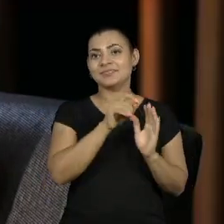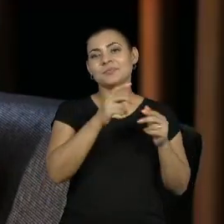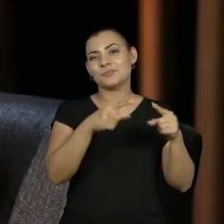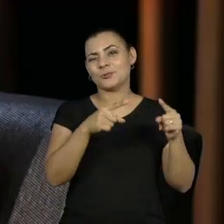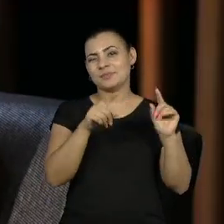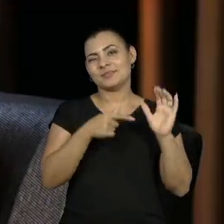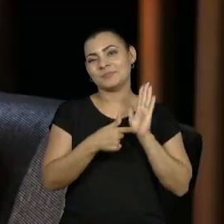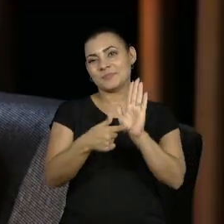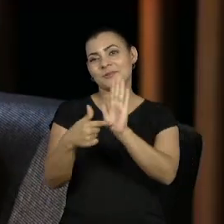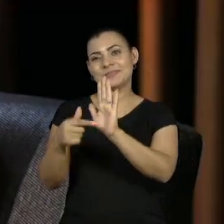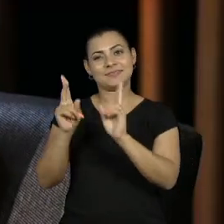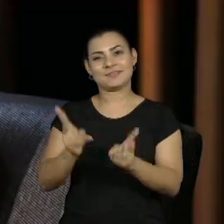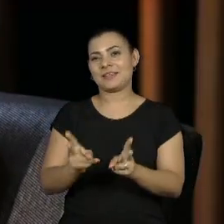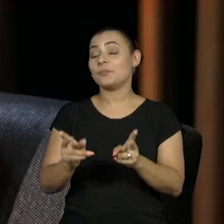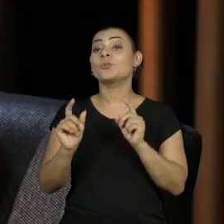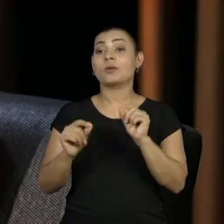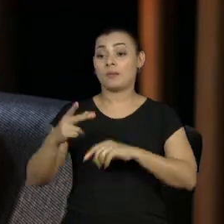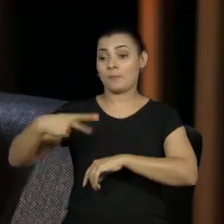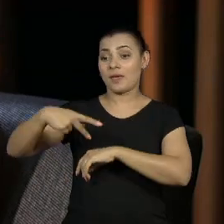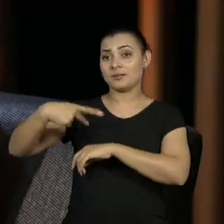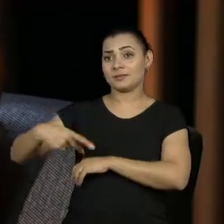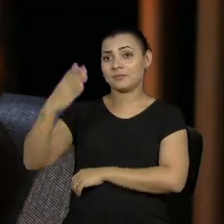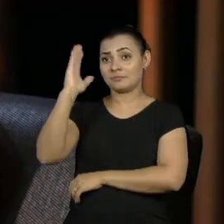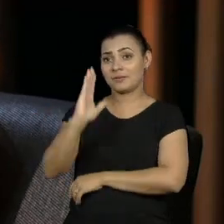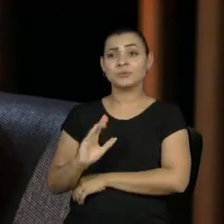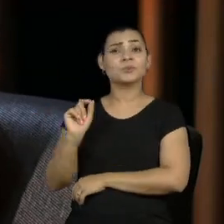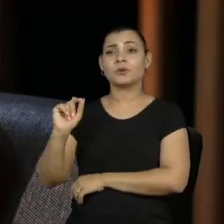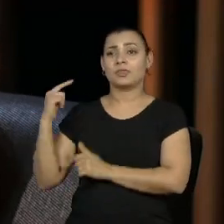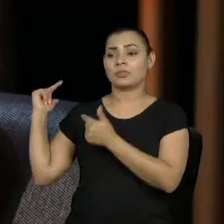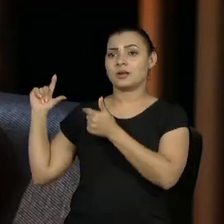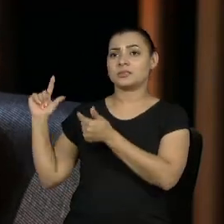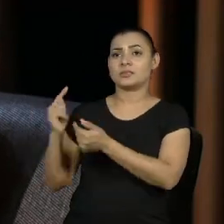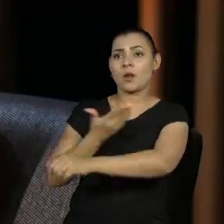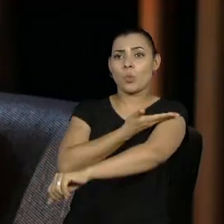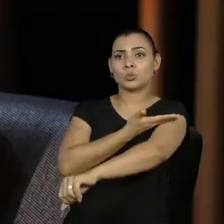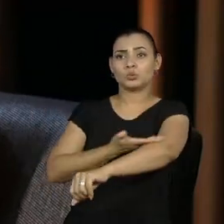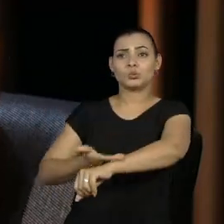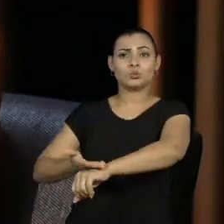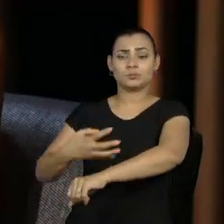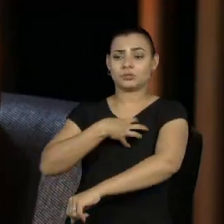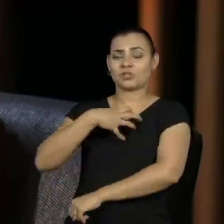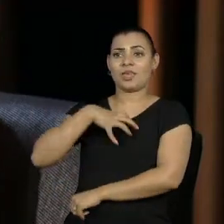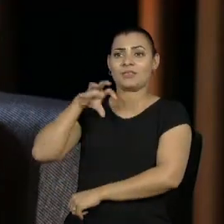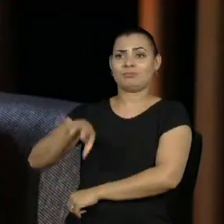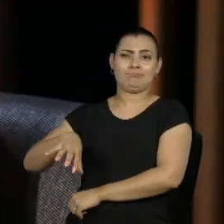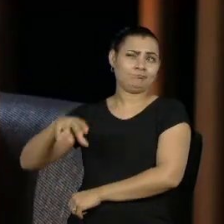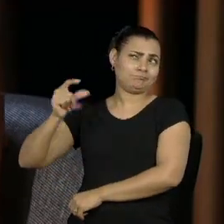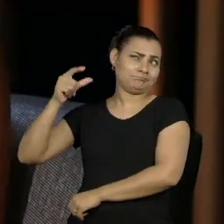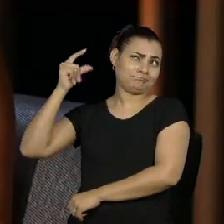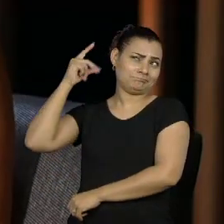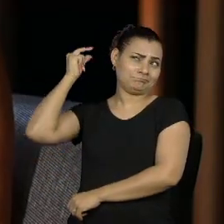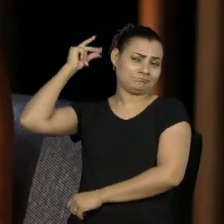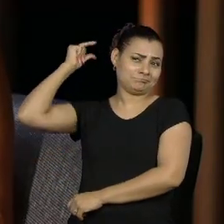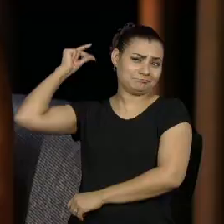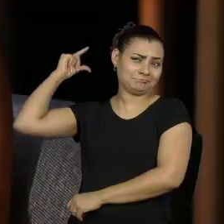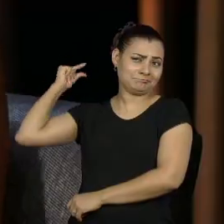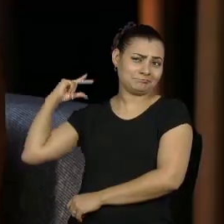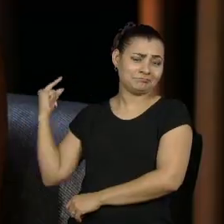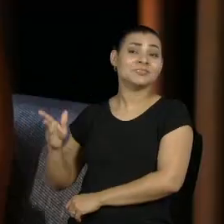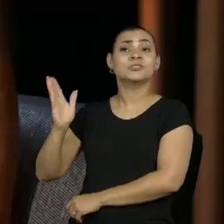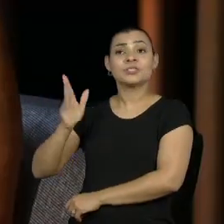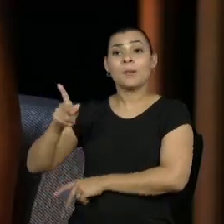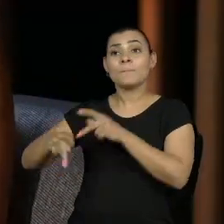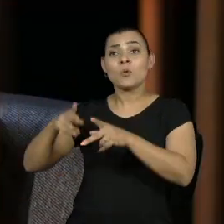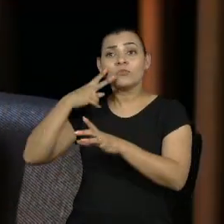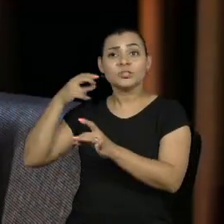um país de hábitos né de costumes a muito marcados por